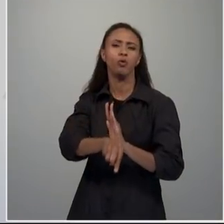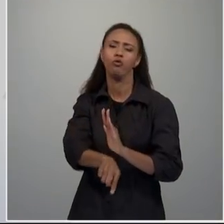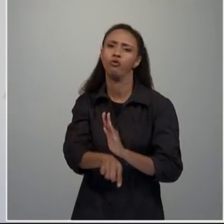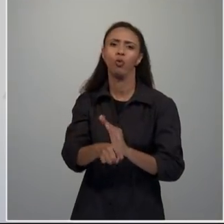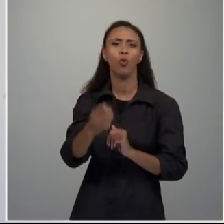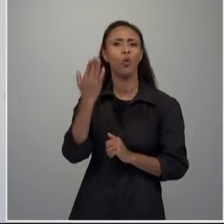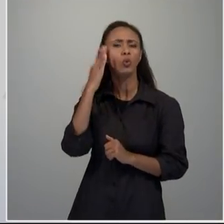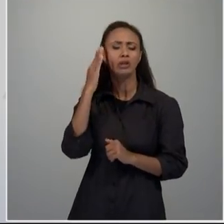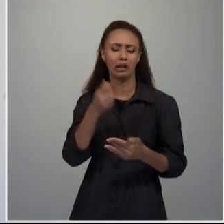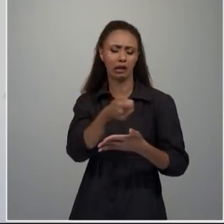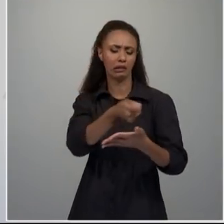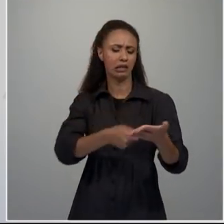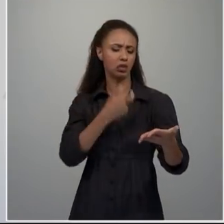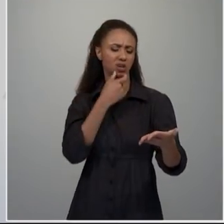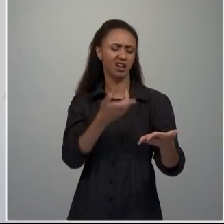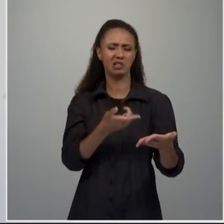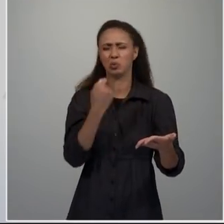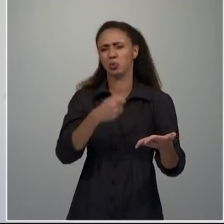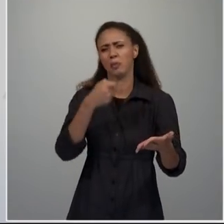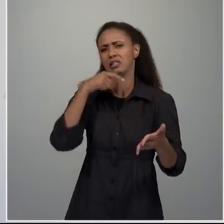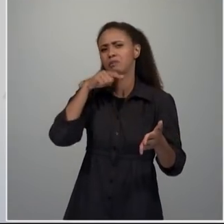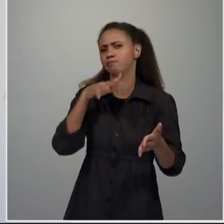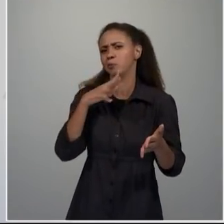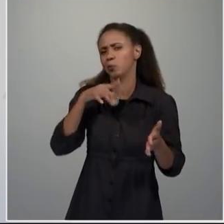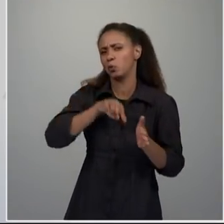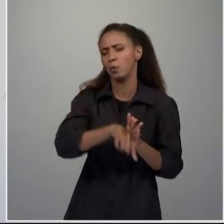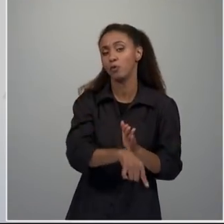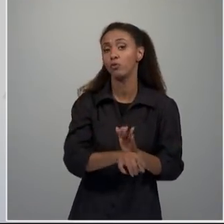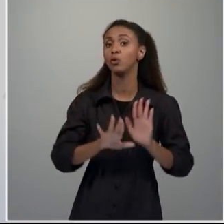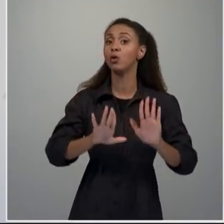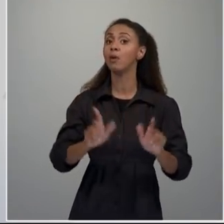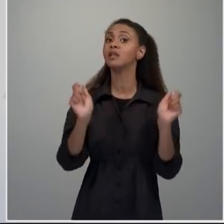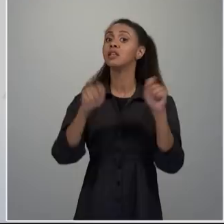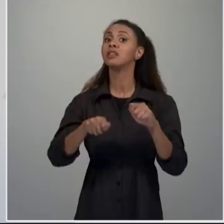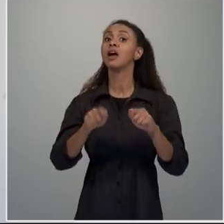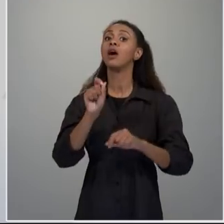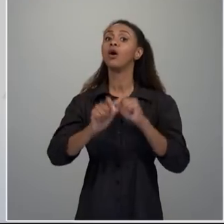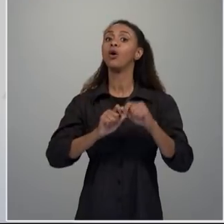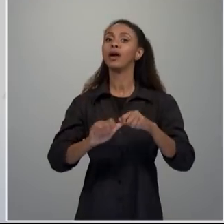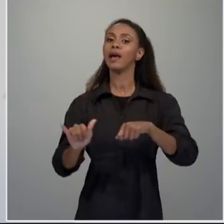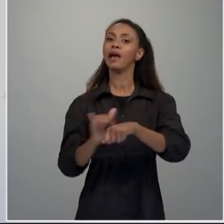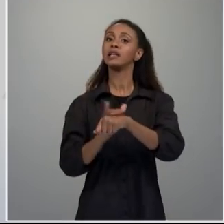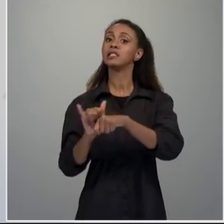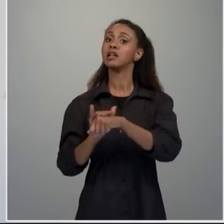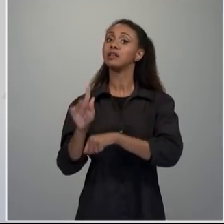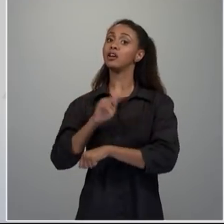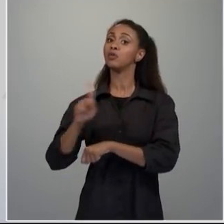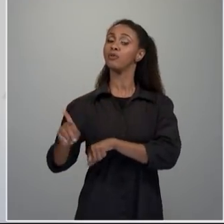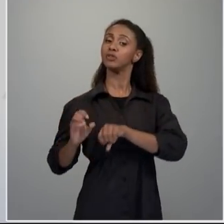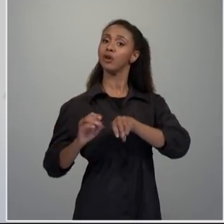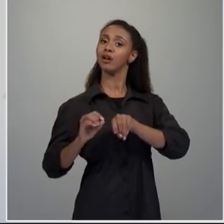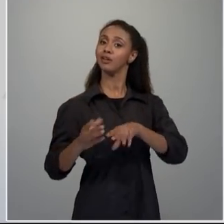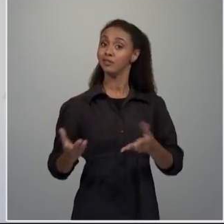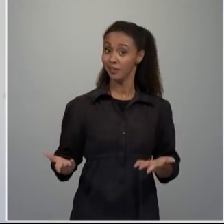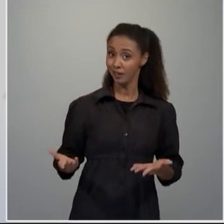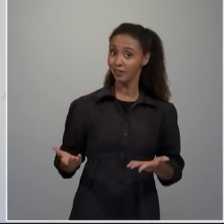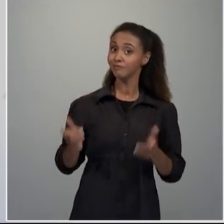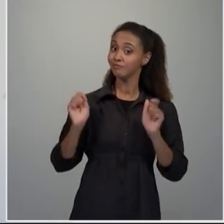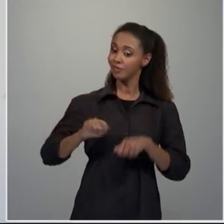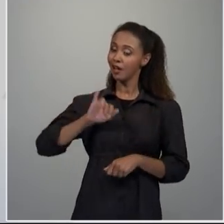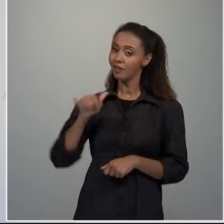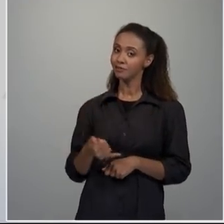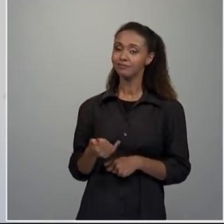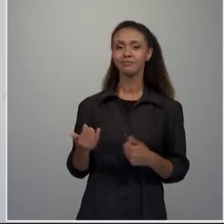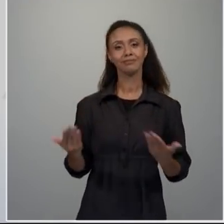um texto em inglês desde que possamos usar as técnicas apresentadas pelos professores olha está bem